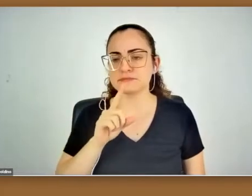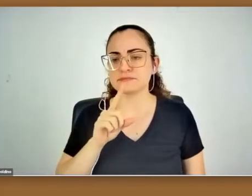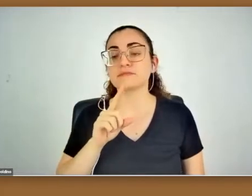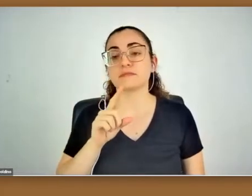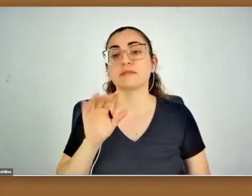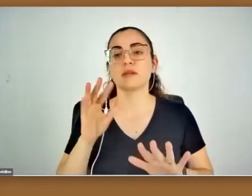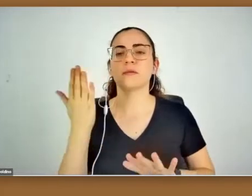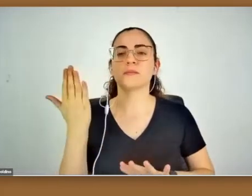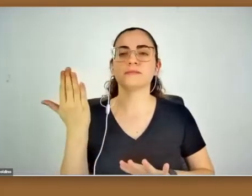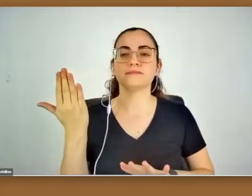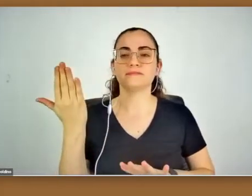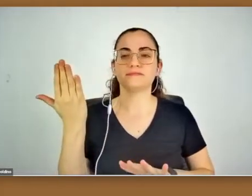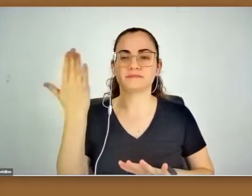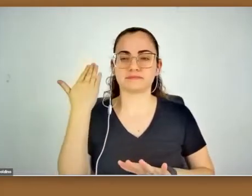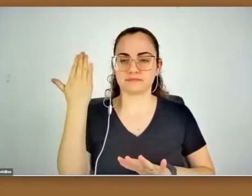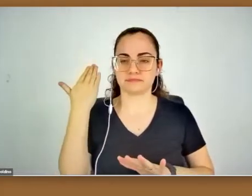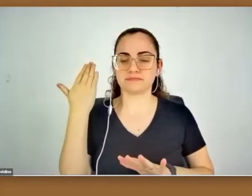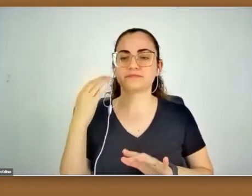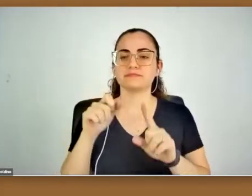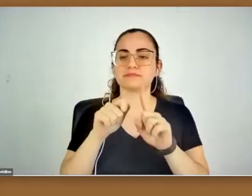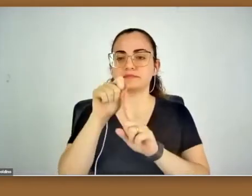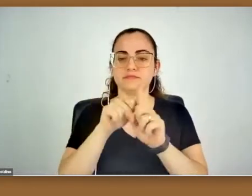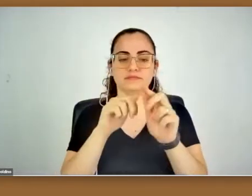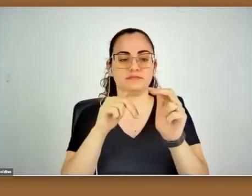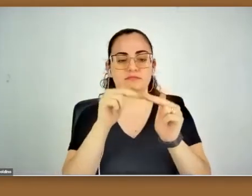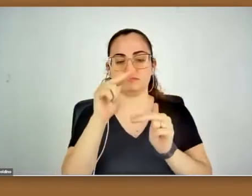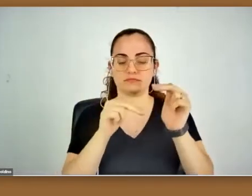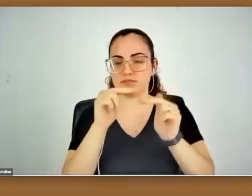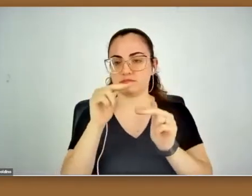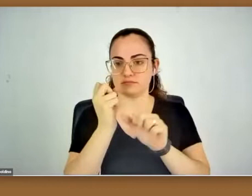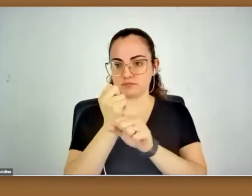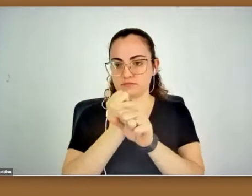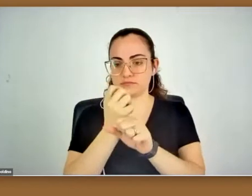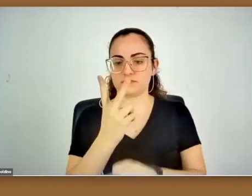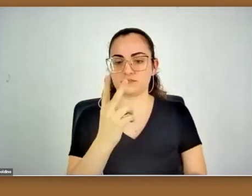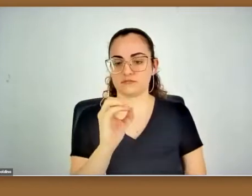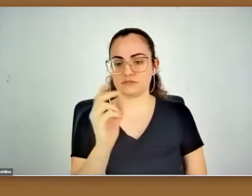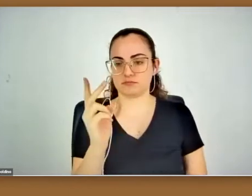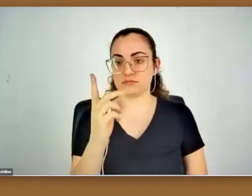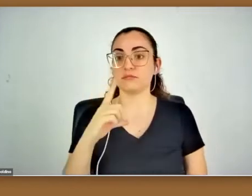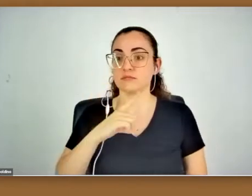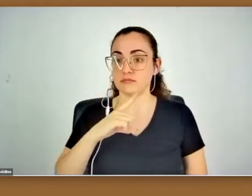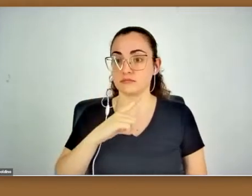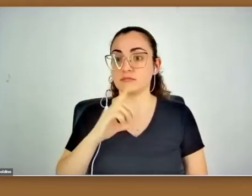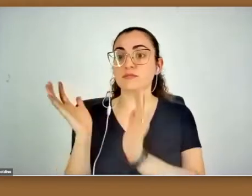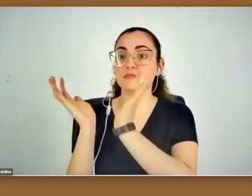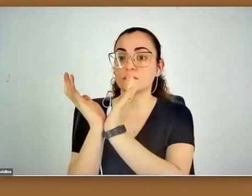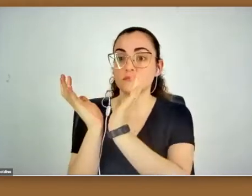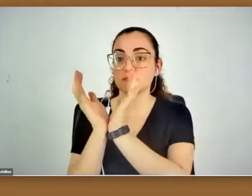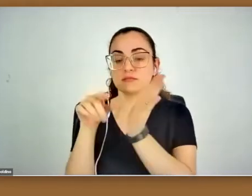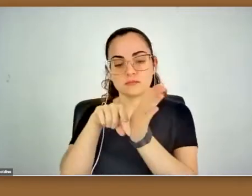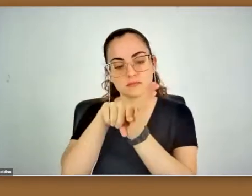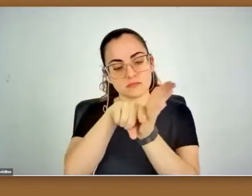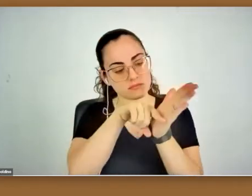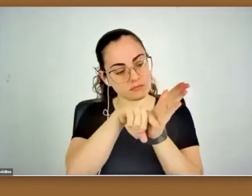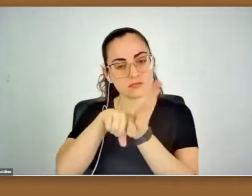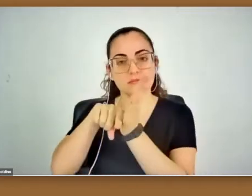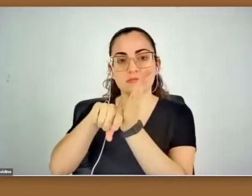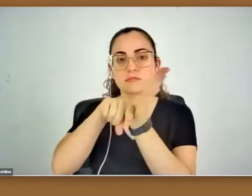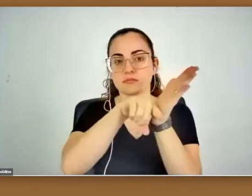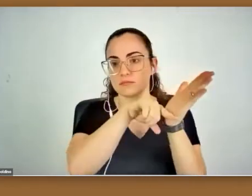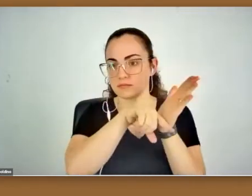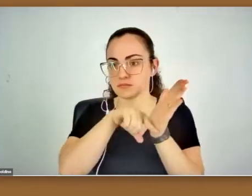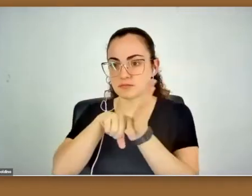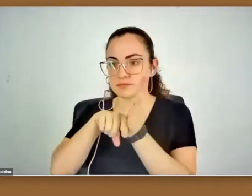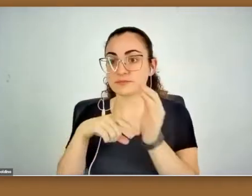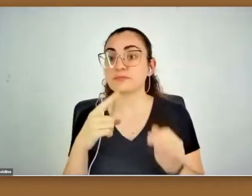inclusive, né, em junho desse ano. E aí esses pesquisadores eles avaliaram 3.578 espécies